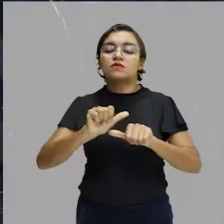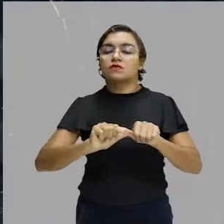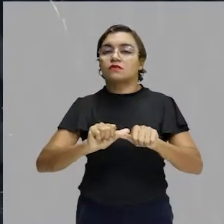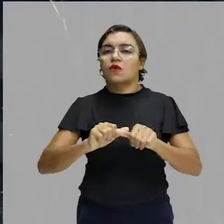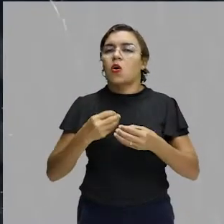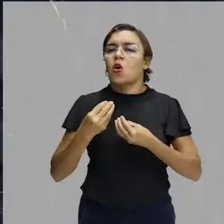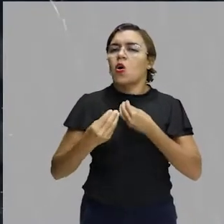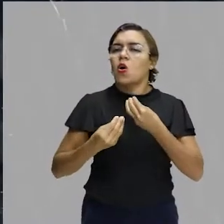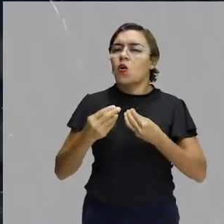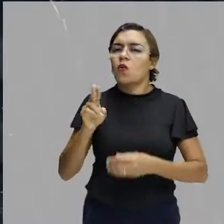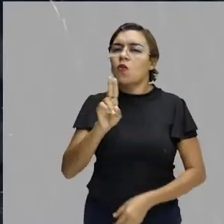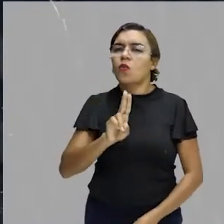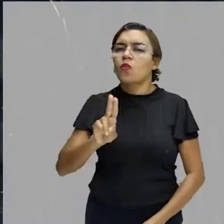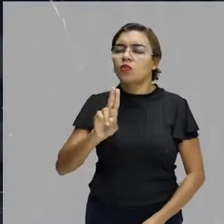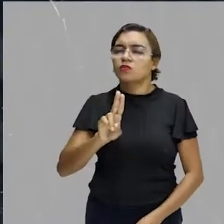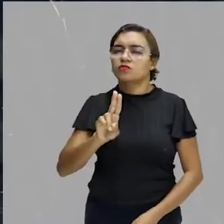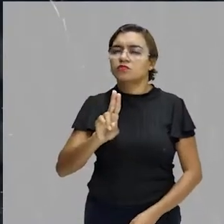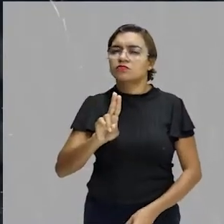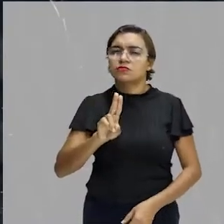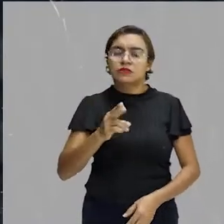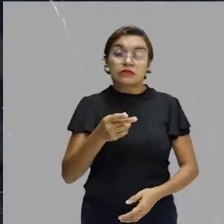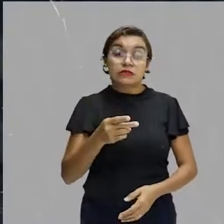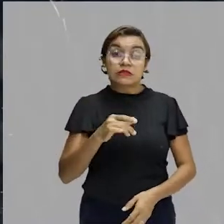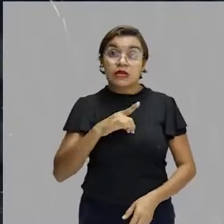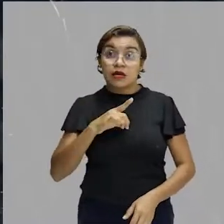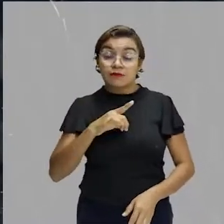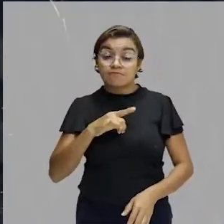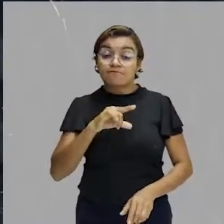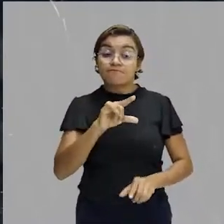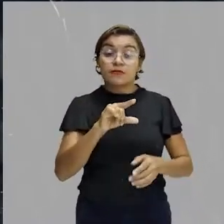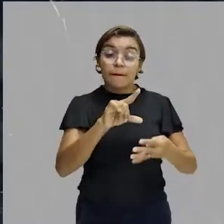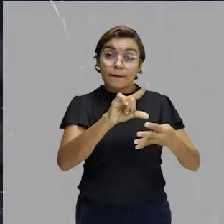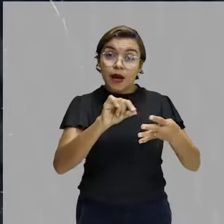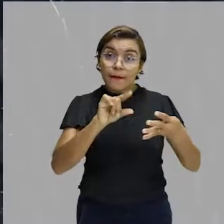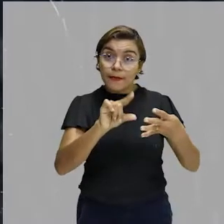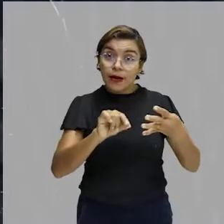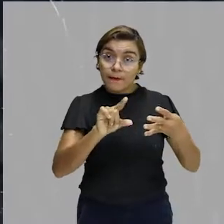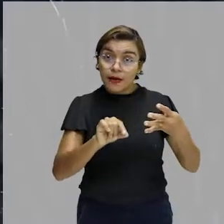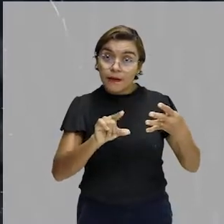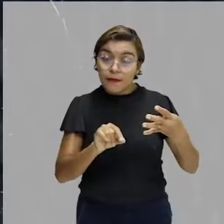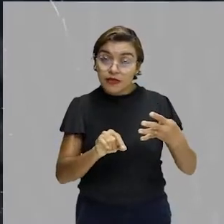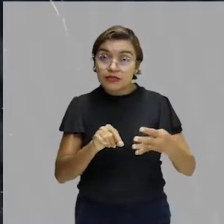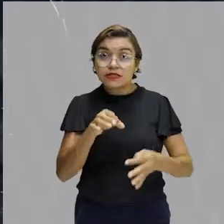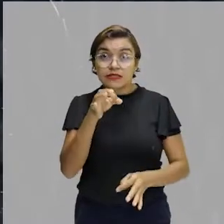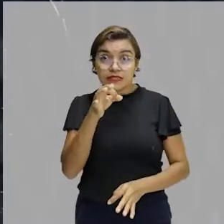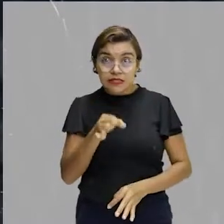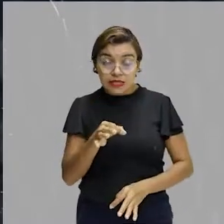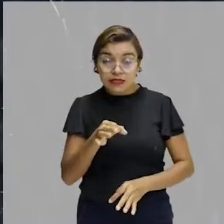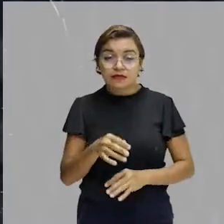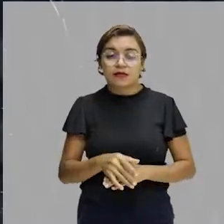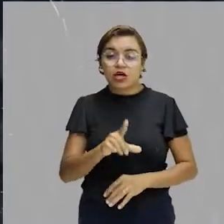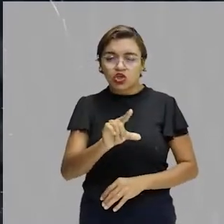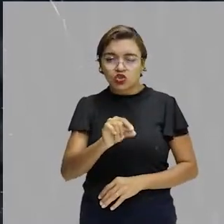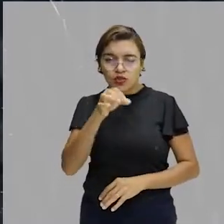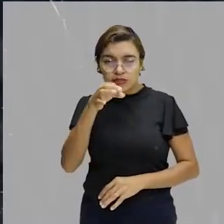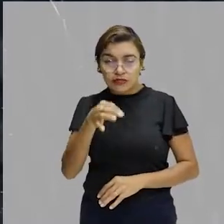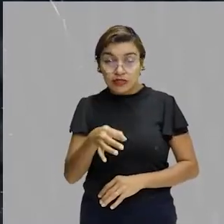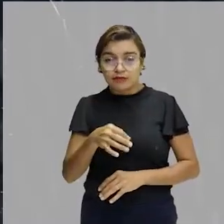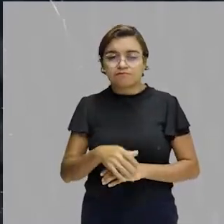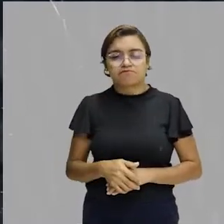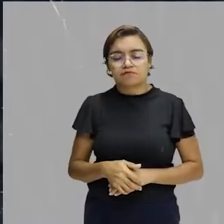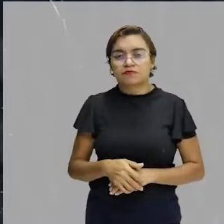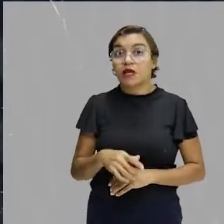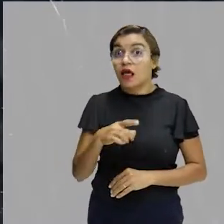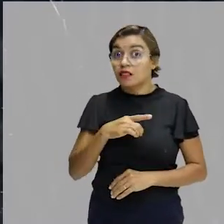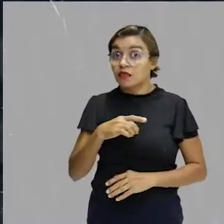uso, analise a alternativa correta. Né? Predomínio de fontes renováveis, mas a gente ainda tem